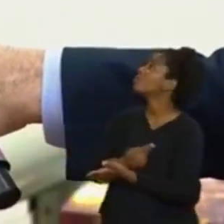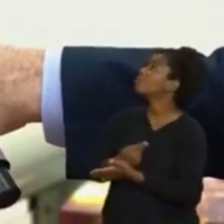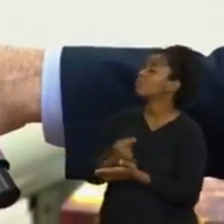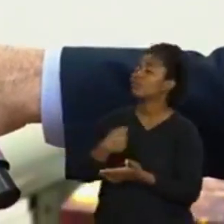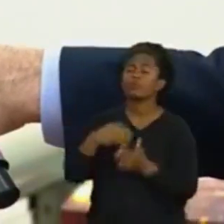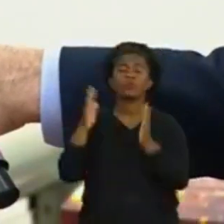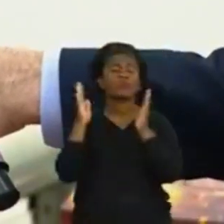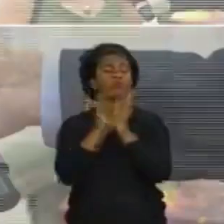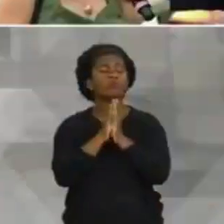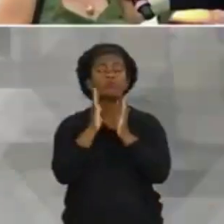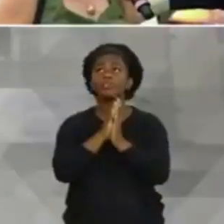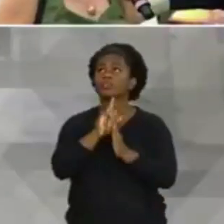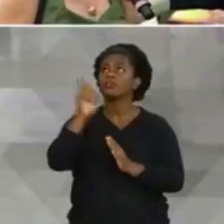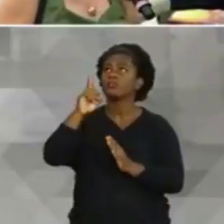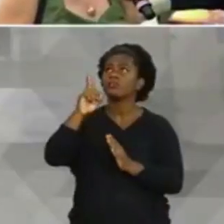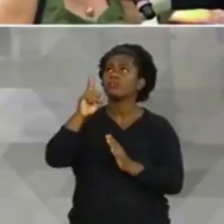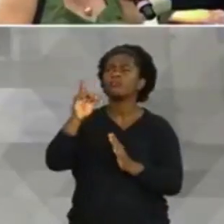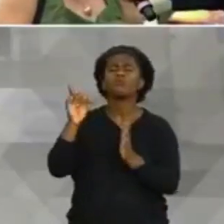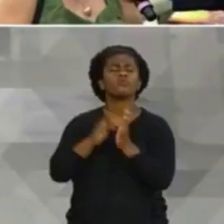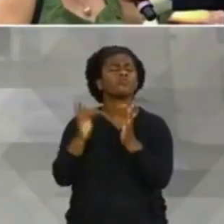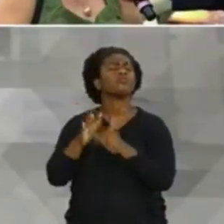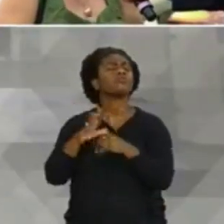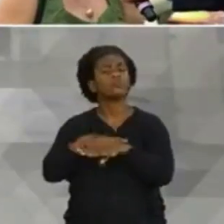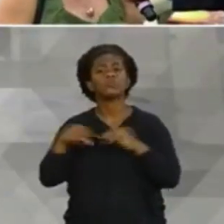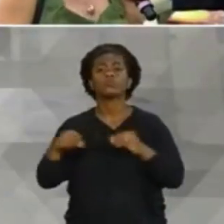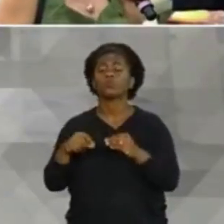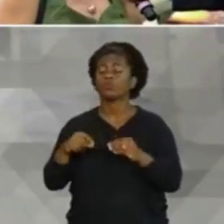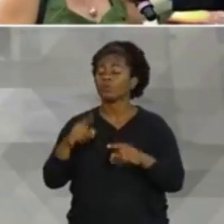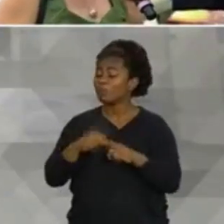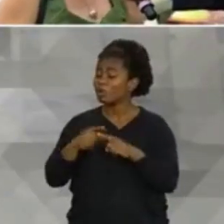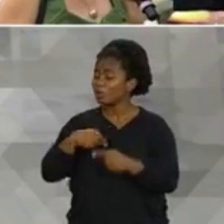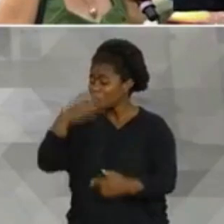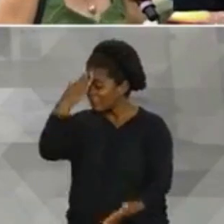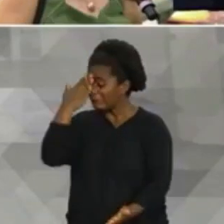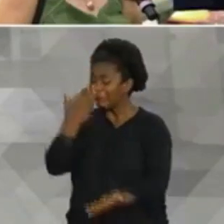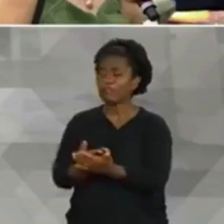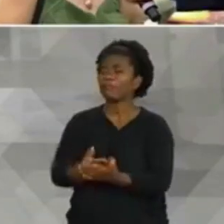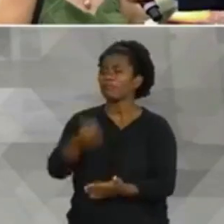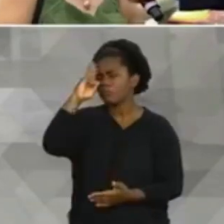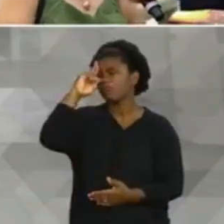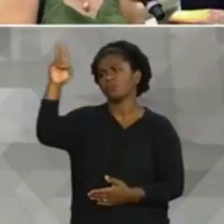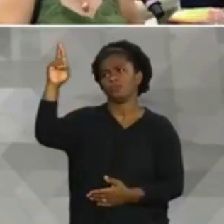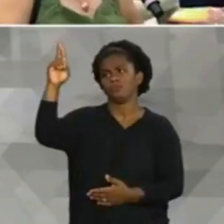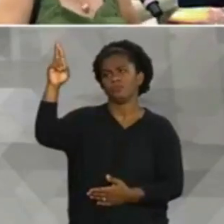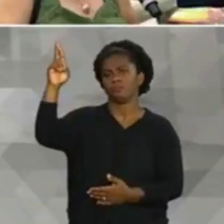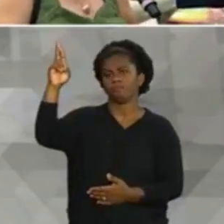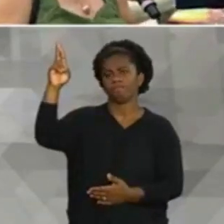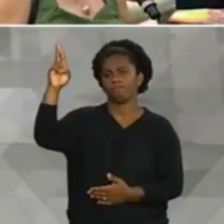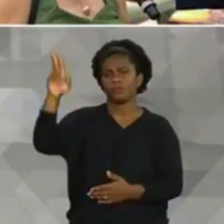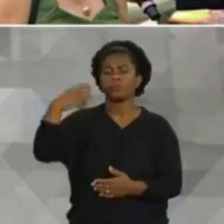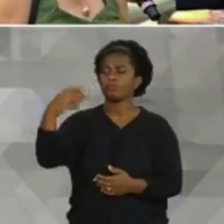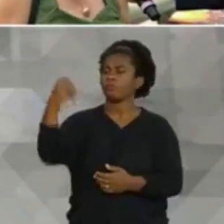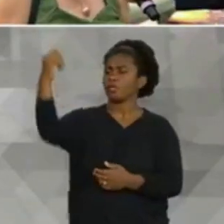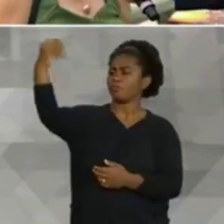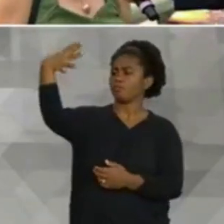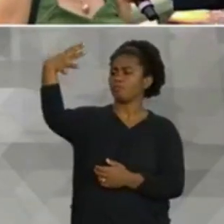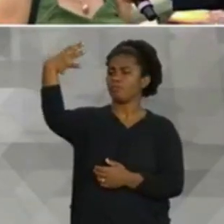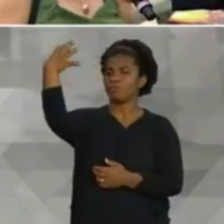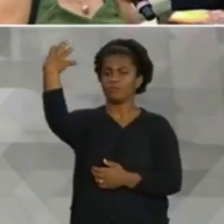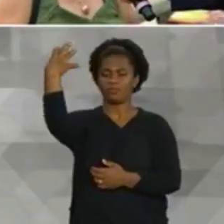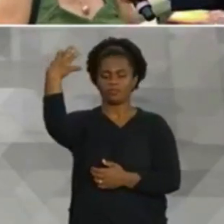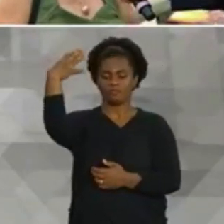ó, me cura, Jesus, me cura, porque eu creio no Senhor. Então passei na sombra,